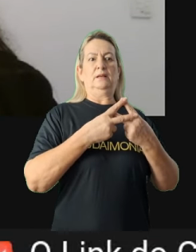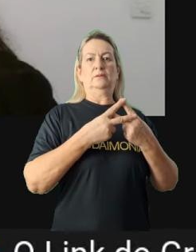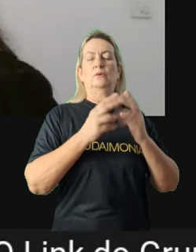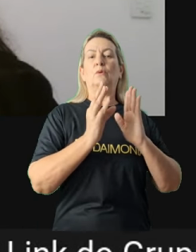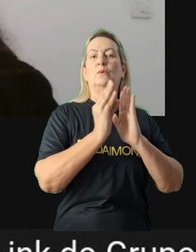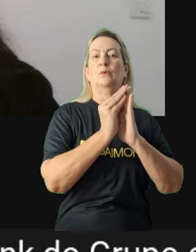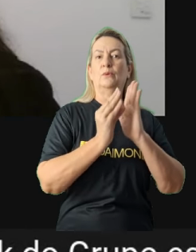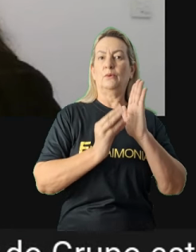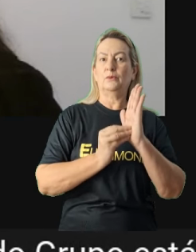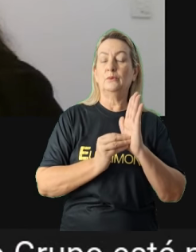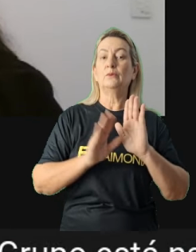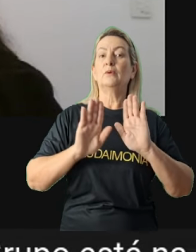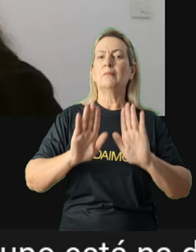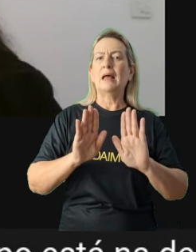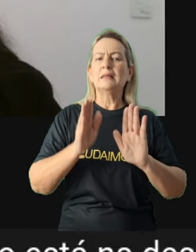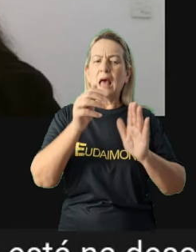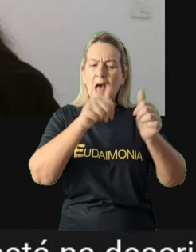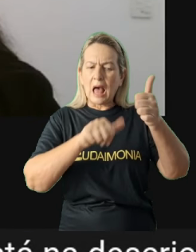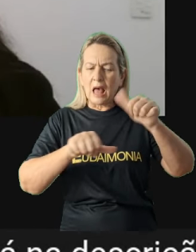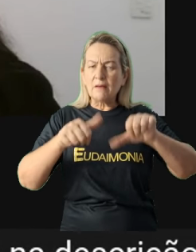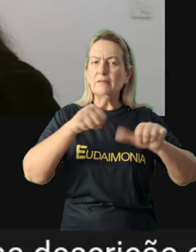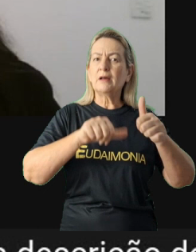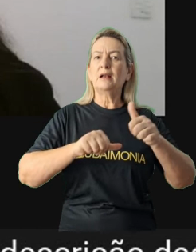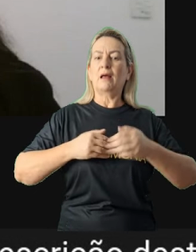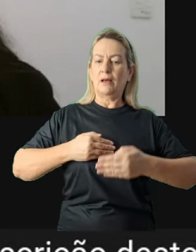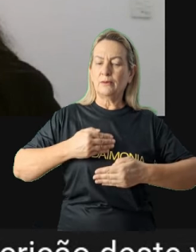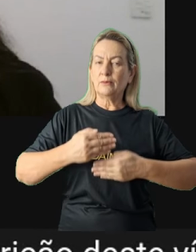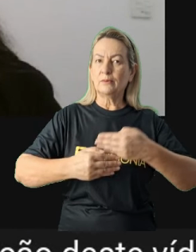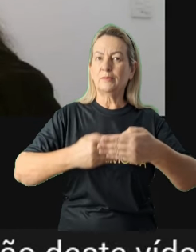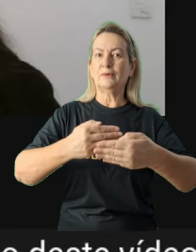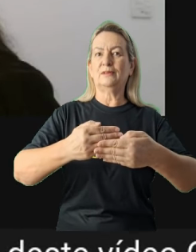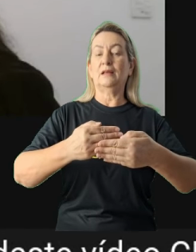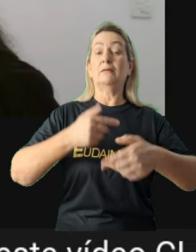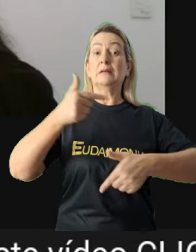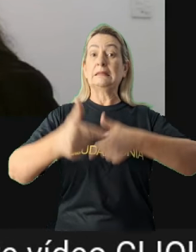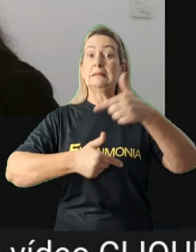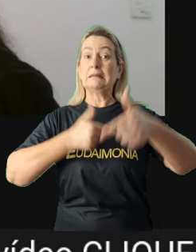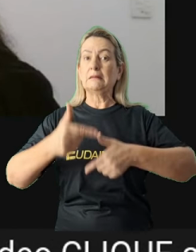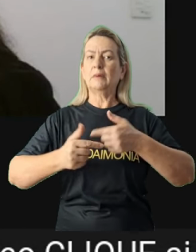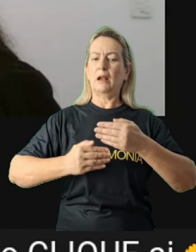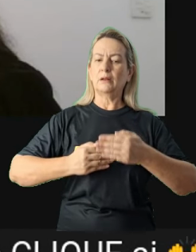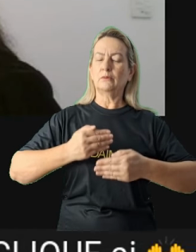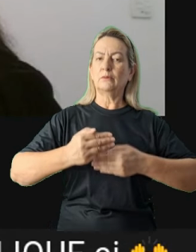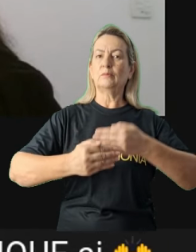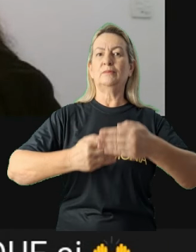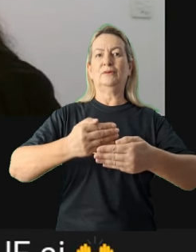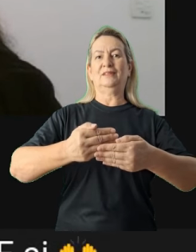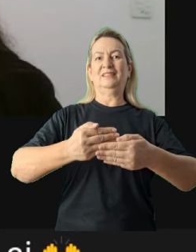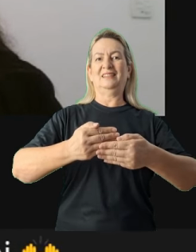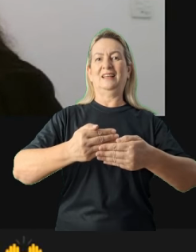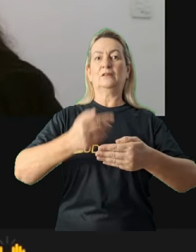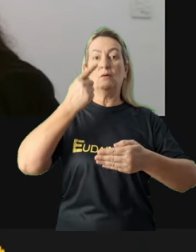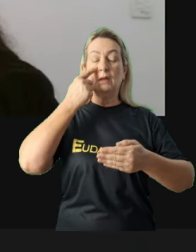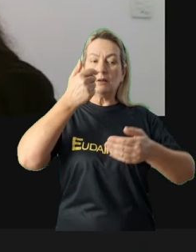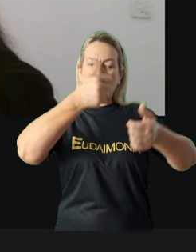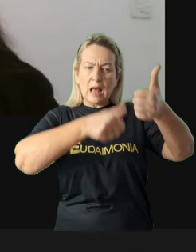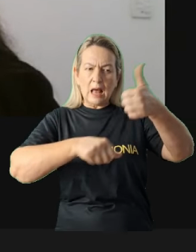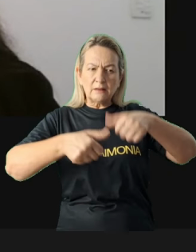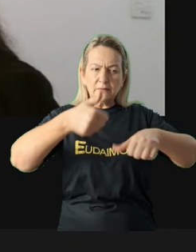ao conteúdo e passar a avaliar e a trabalhar no processo, né? Trabalhando